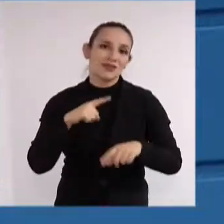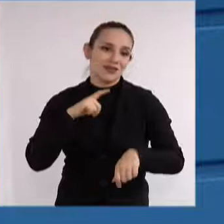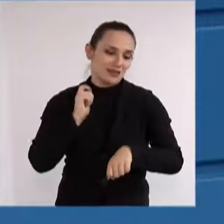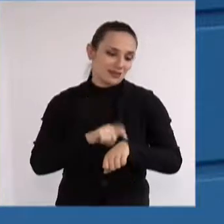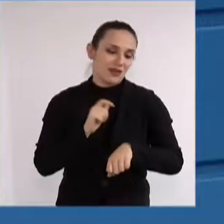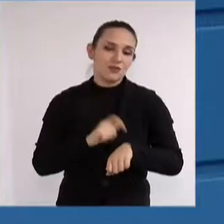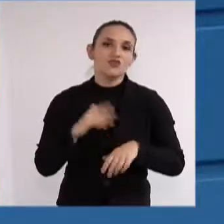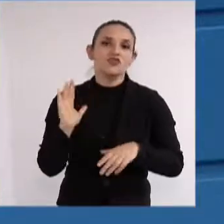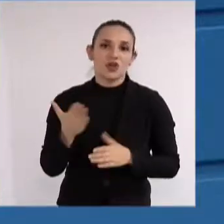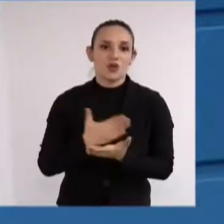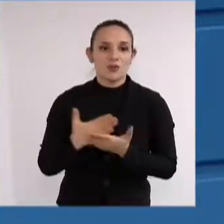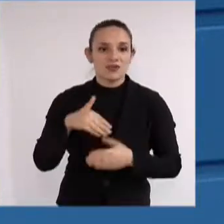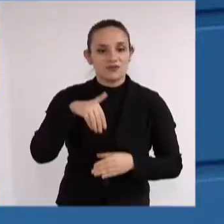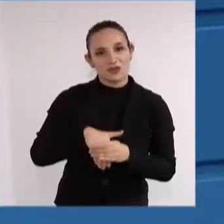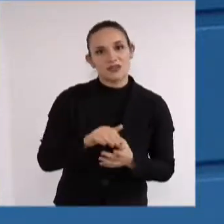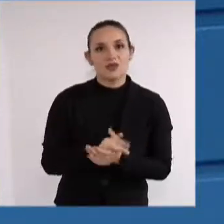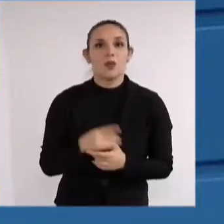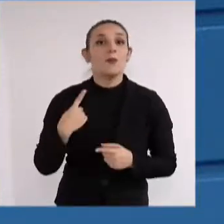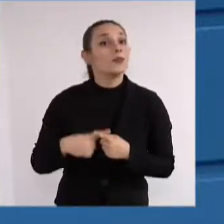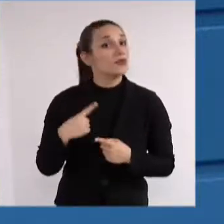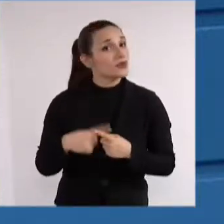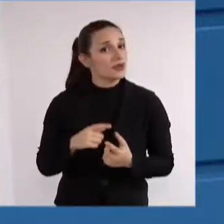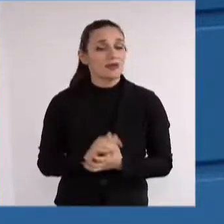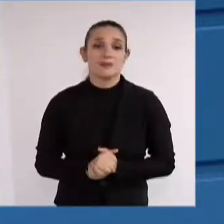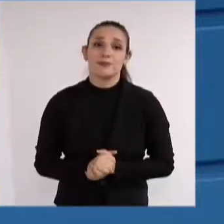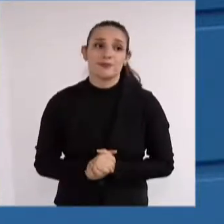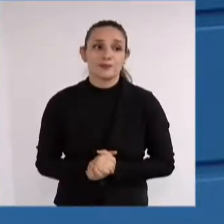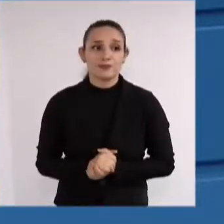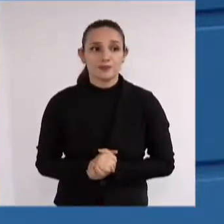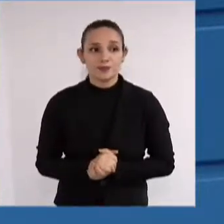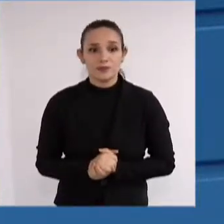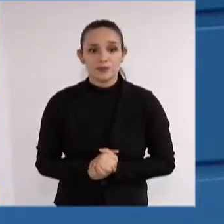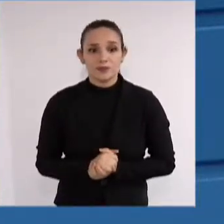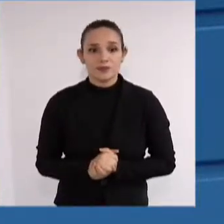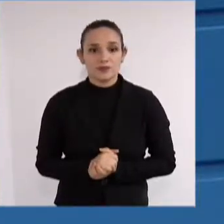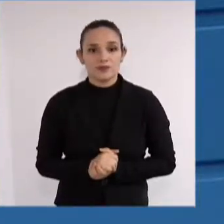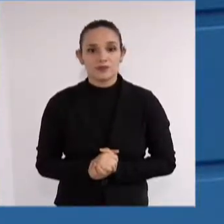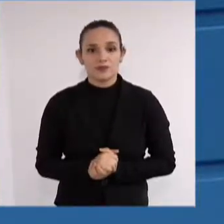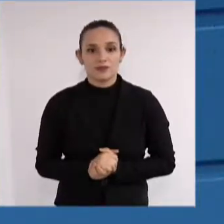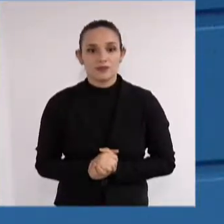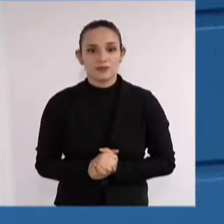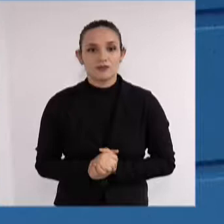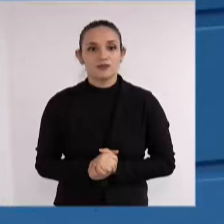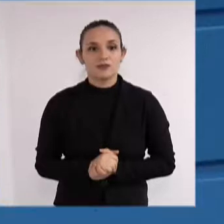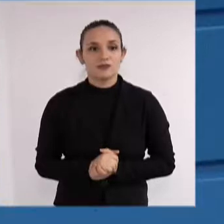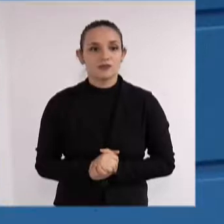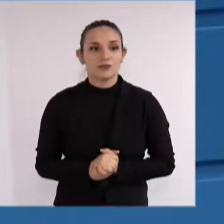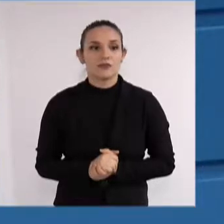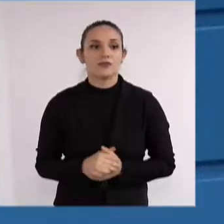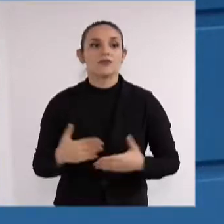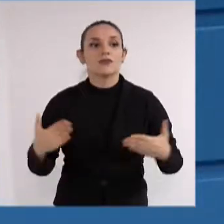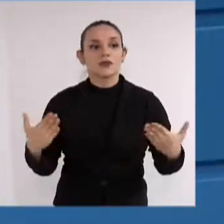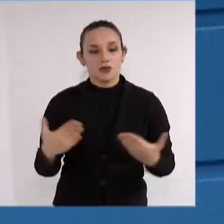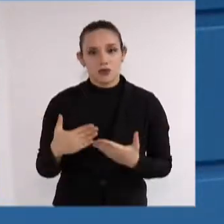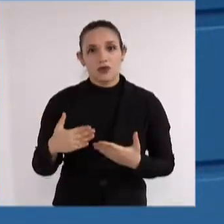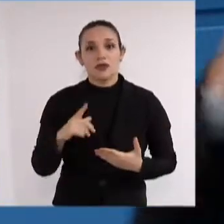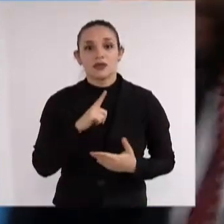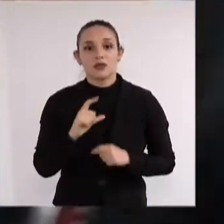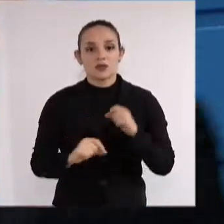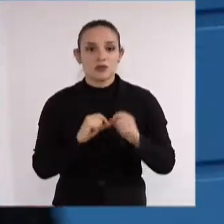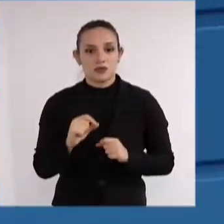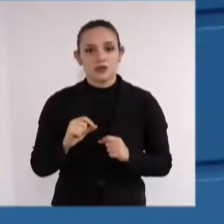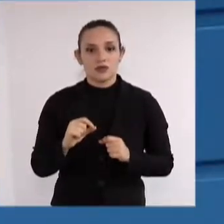já na ordem do dia. Até porque, senhor presidente, nós teremos aí, também com o apoio das lideranças,